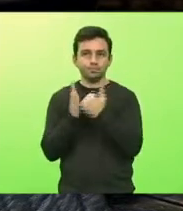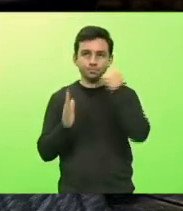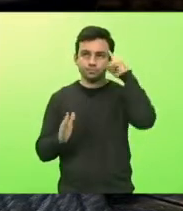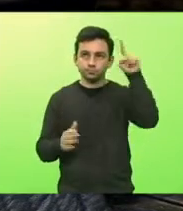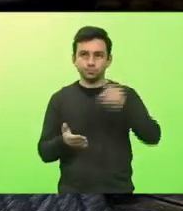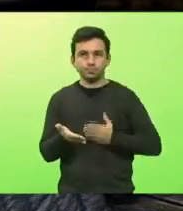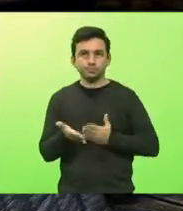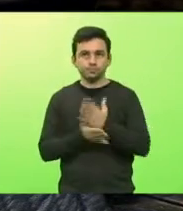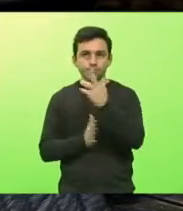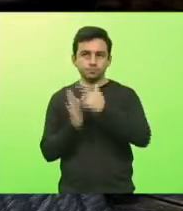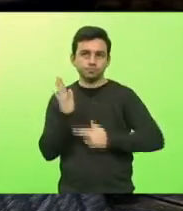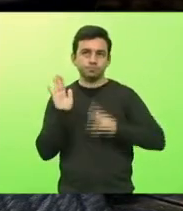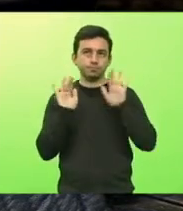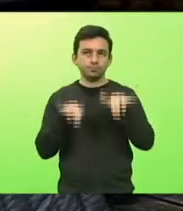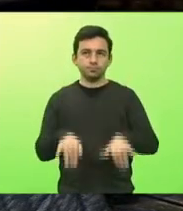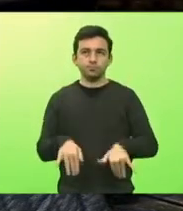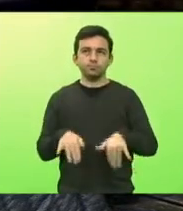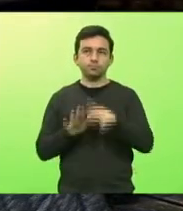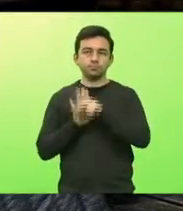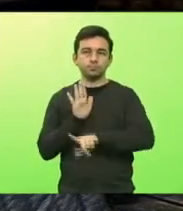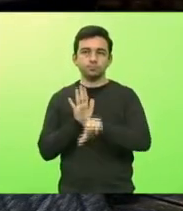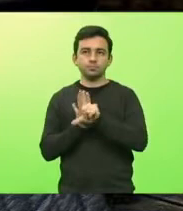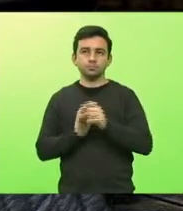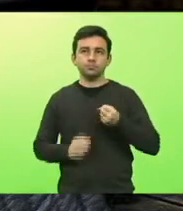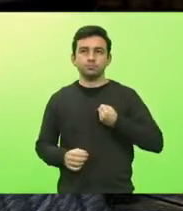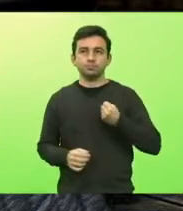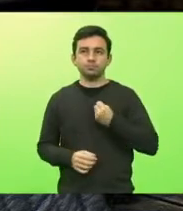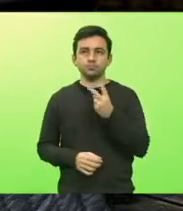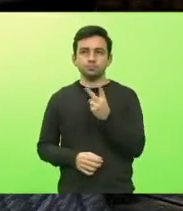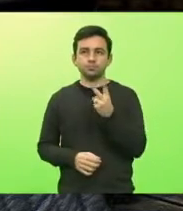finais exaradas aos projetos de lei número